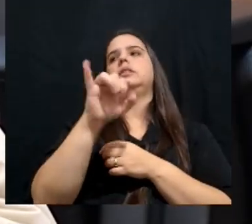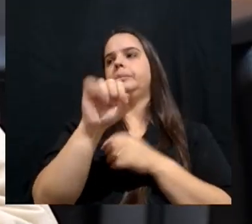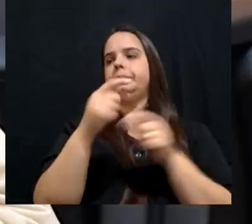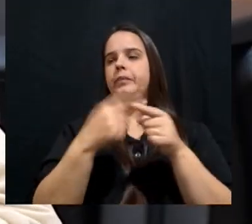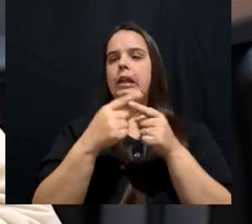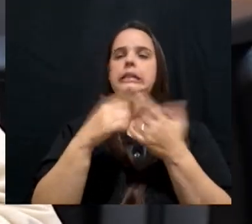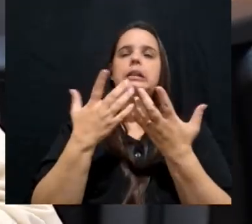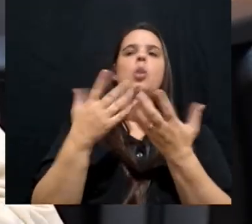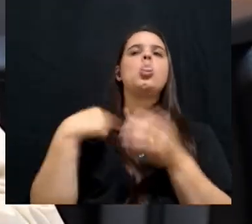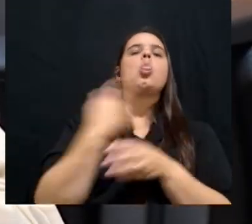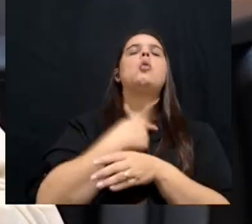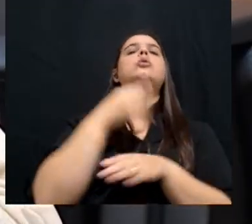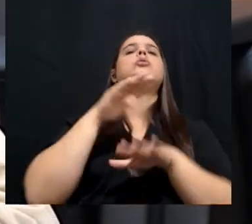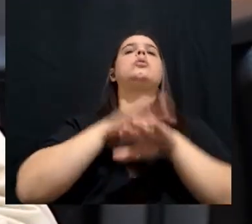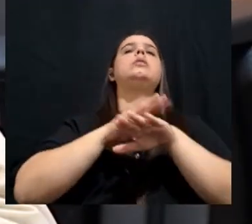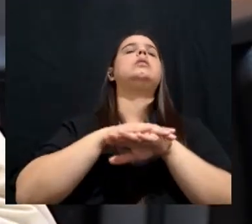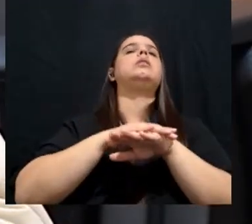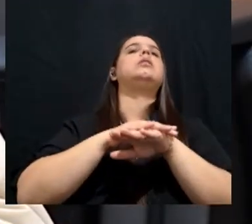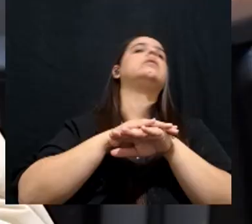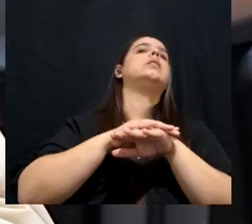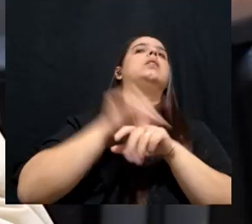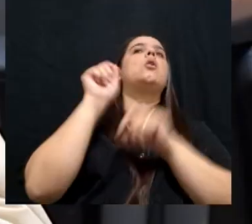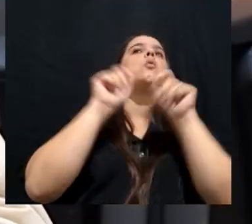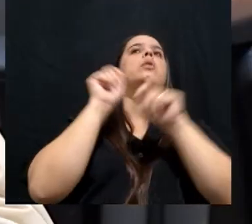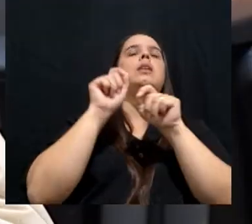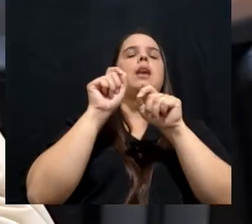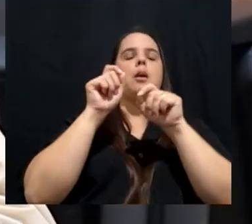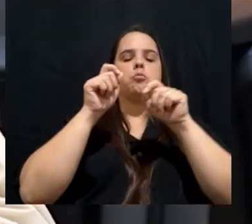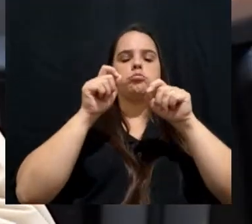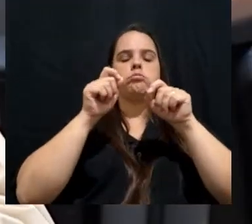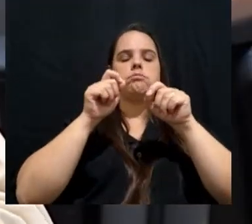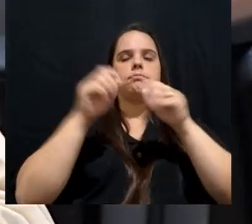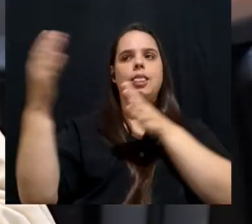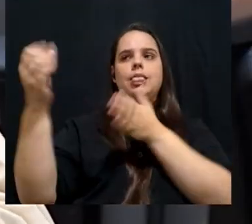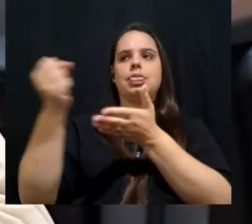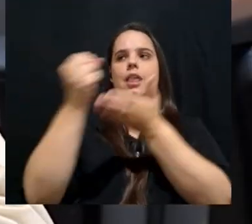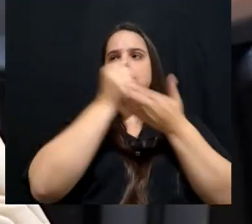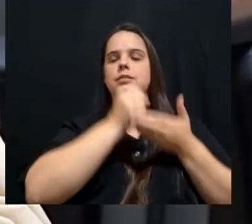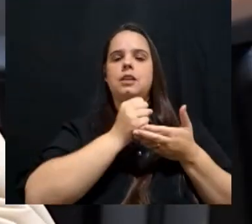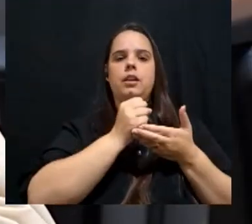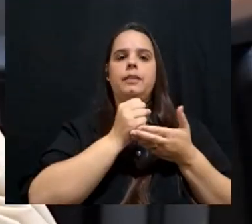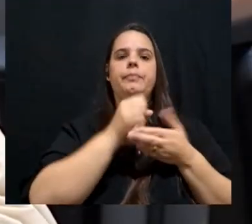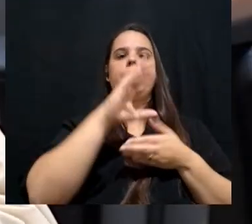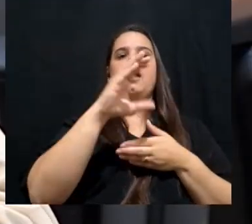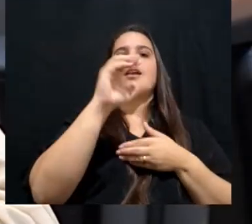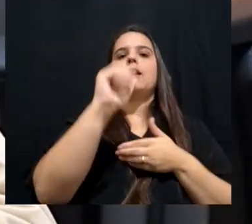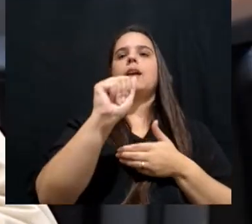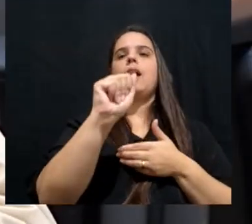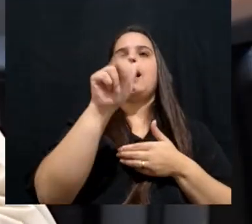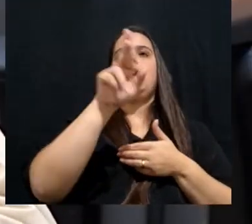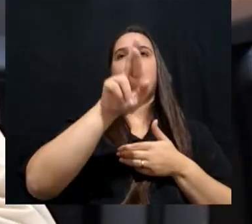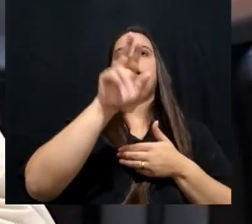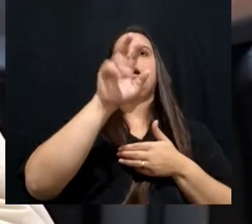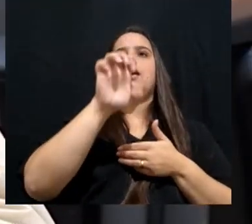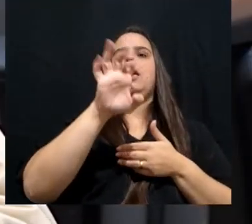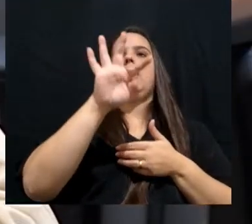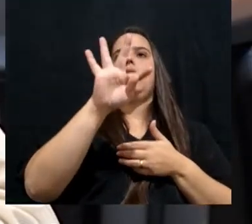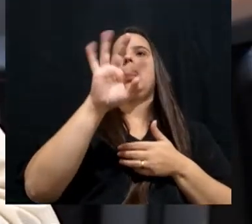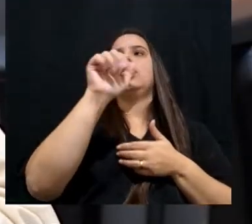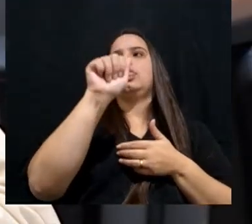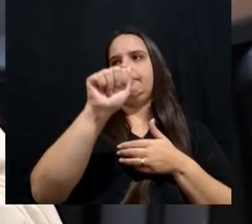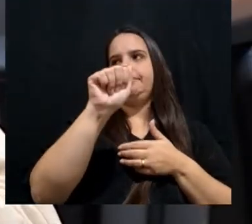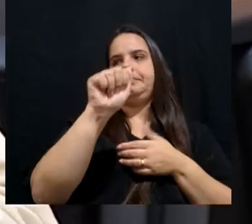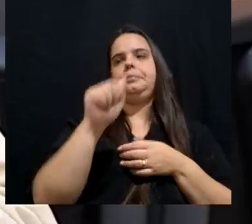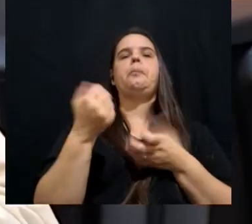uma articulação para trazer essas carretas para cá. A assessora dela, a chefe de gabinete, a Raquel, nos ajudou bastante, né, e quando a